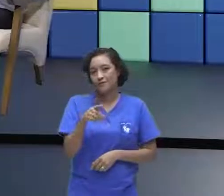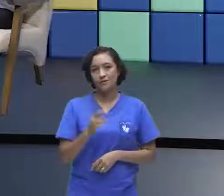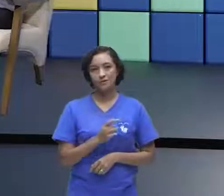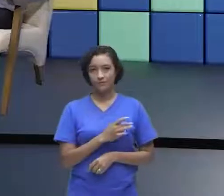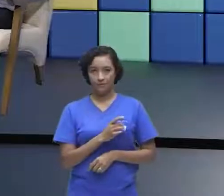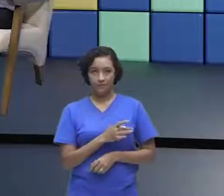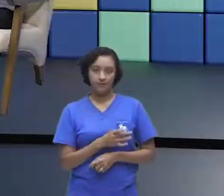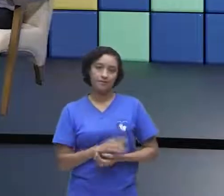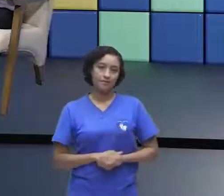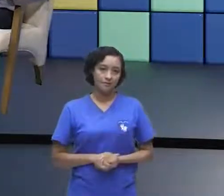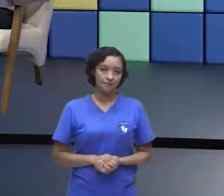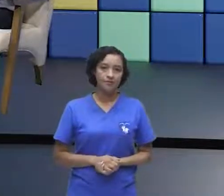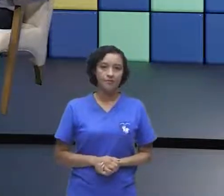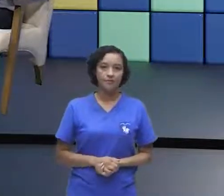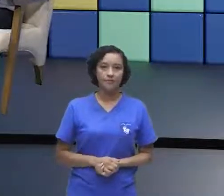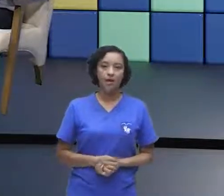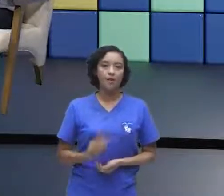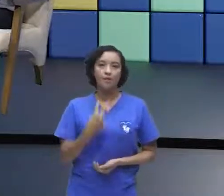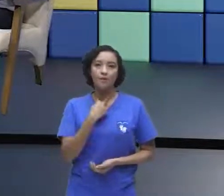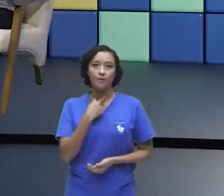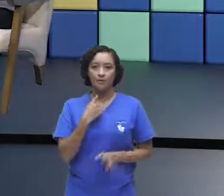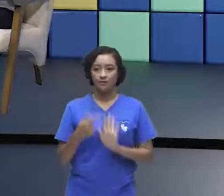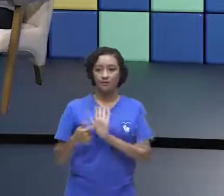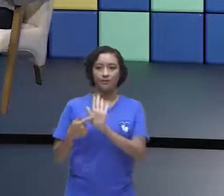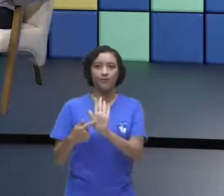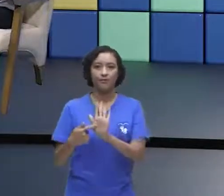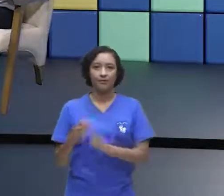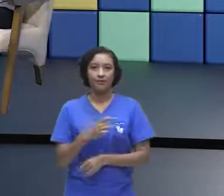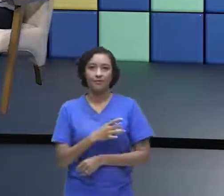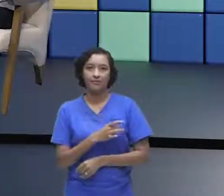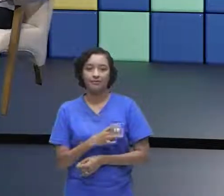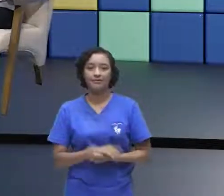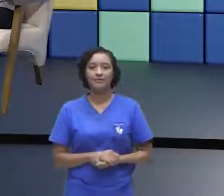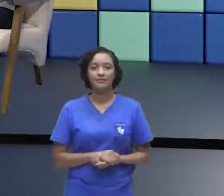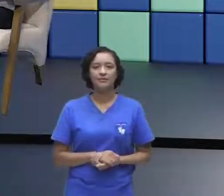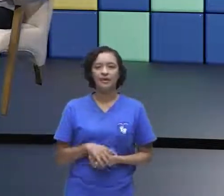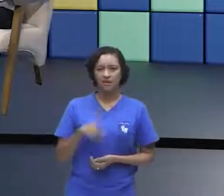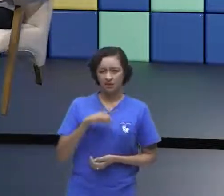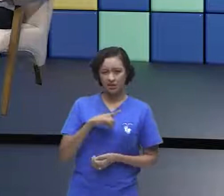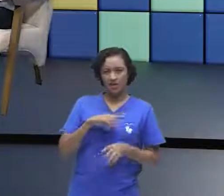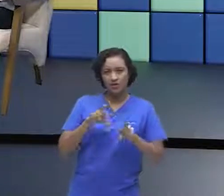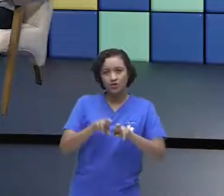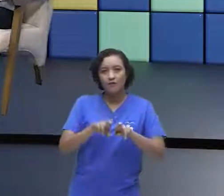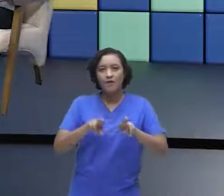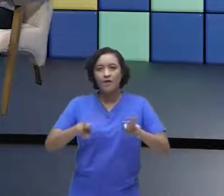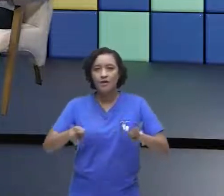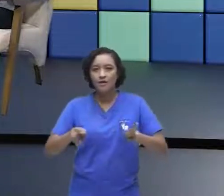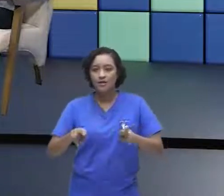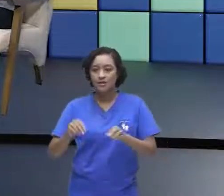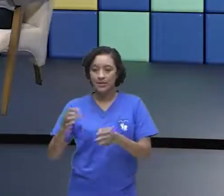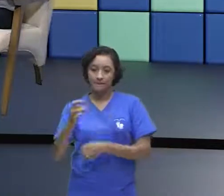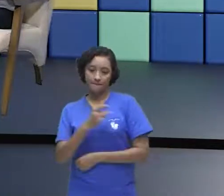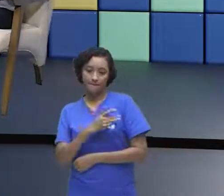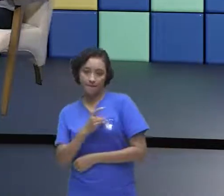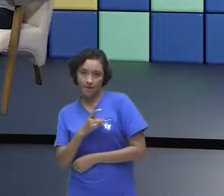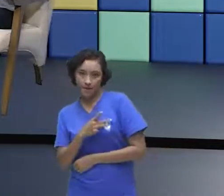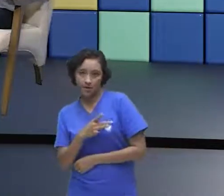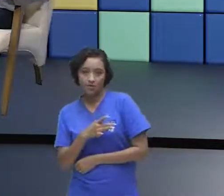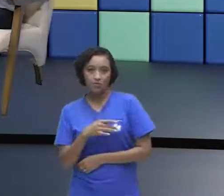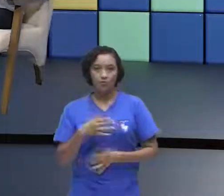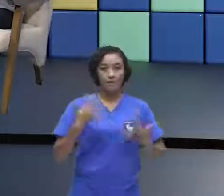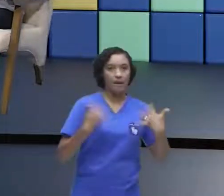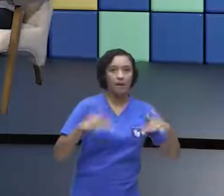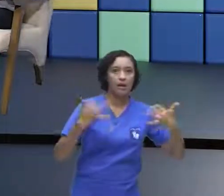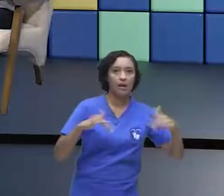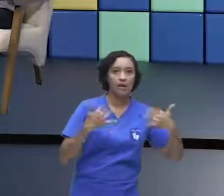você não tem porque você está com medo, né? Tá com medo. E tem diferença, Leilane, de medo e pânico, assim? Tem, ou não? Assim, uma coisa